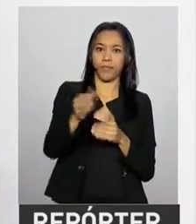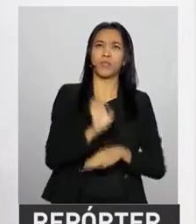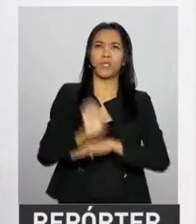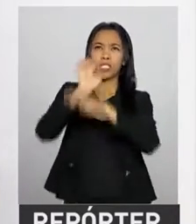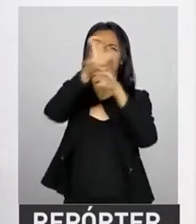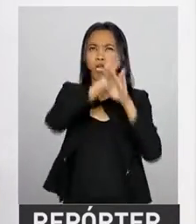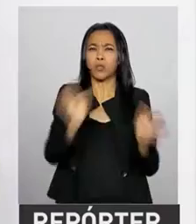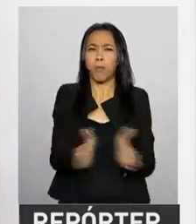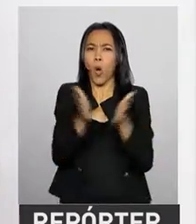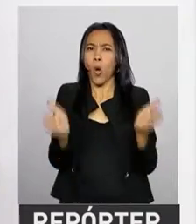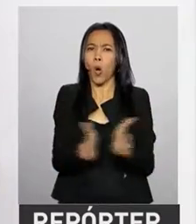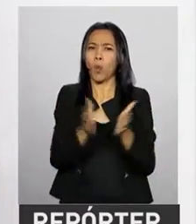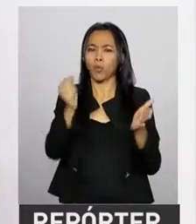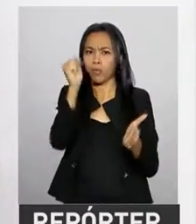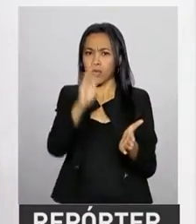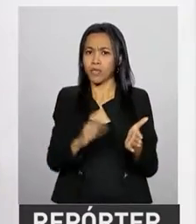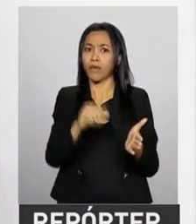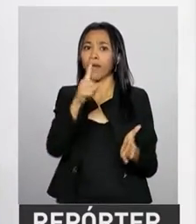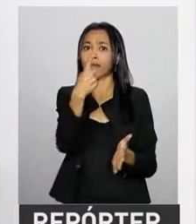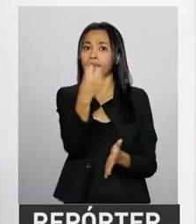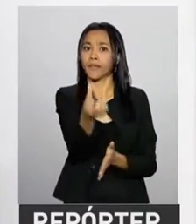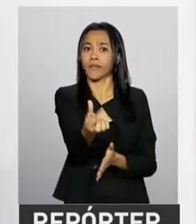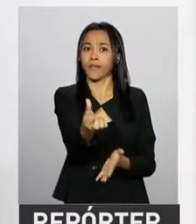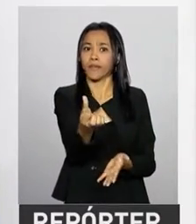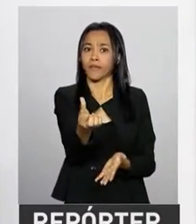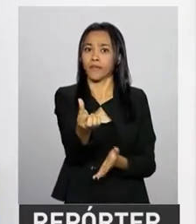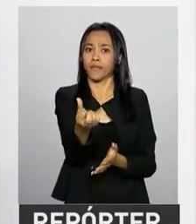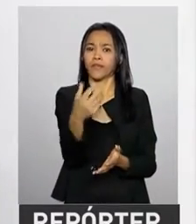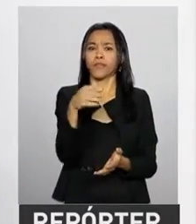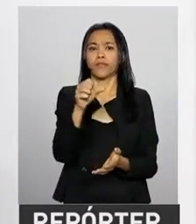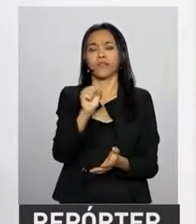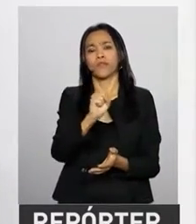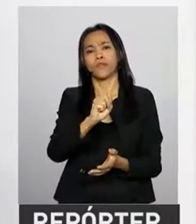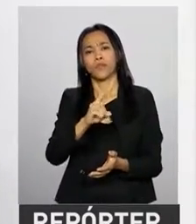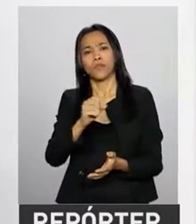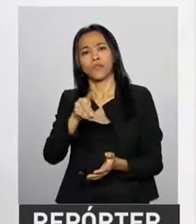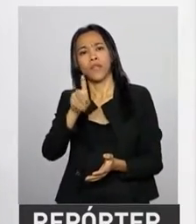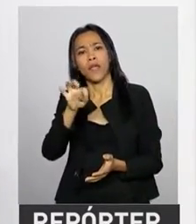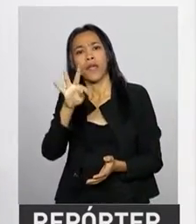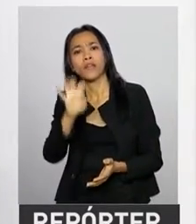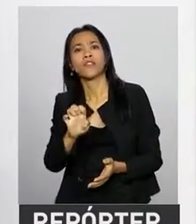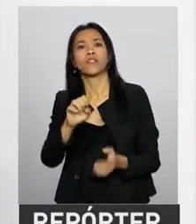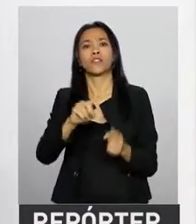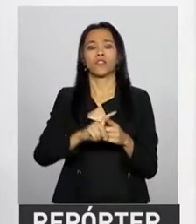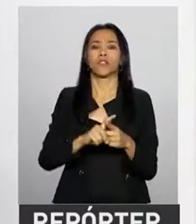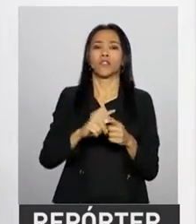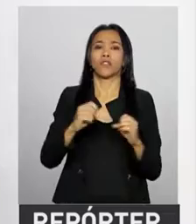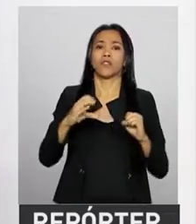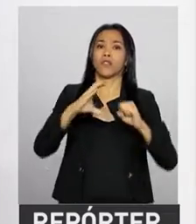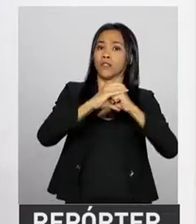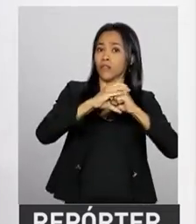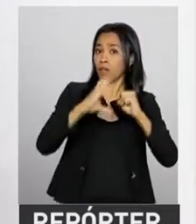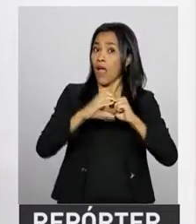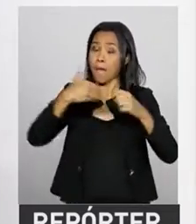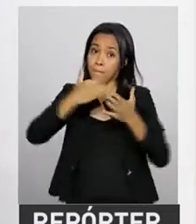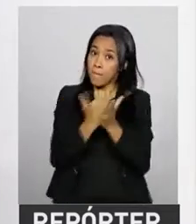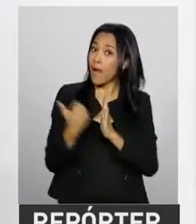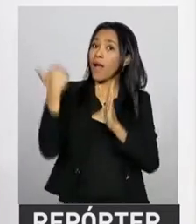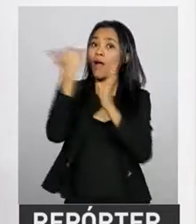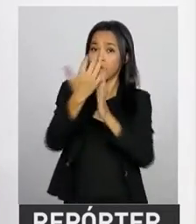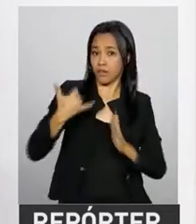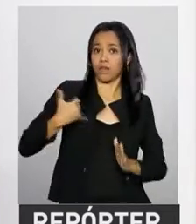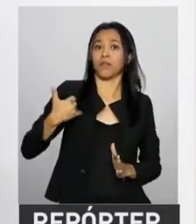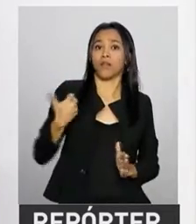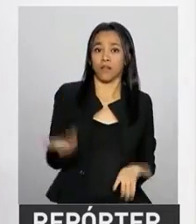mais pobres do Brasil era de 16 anos. Né? No Sudeste, no Centro-Oeste, ela é ainda maior. Então, as pessoas vão viver ao longo de